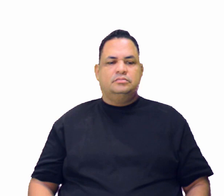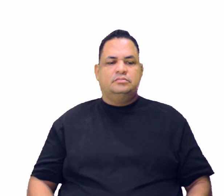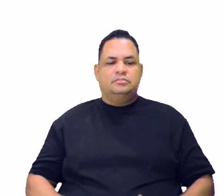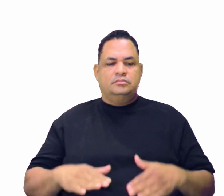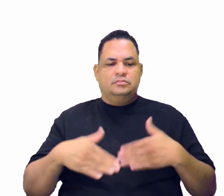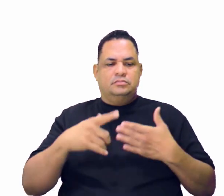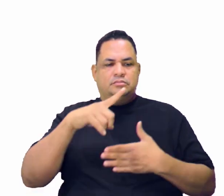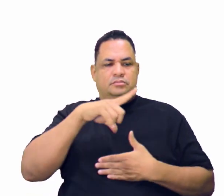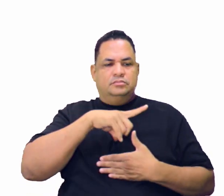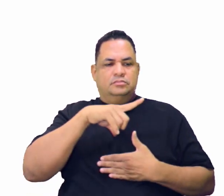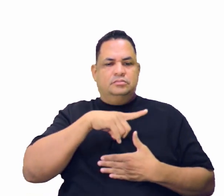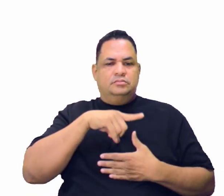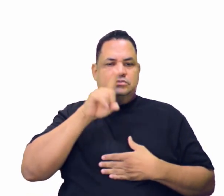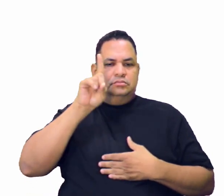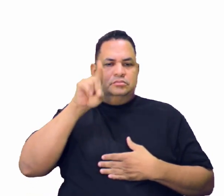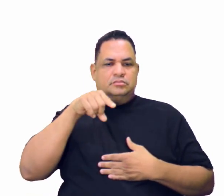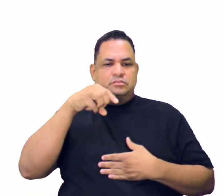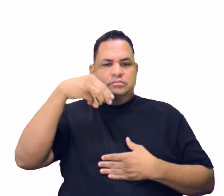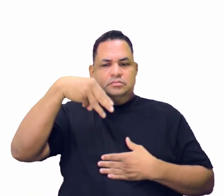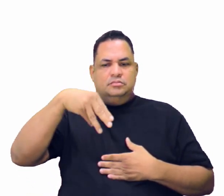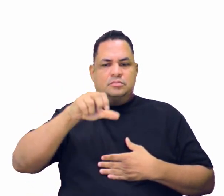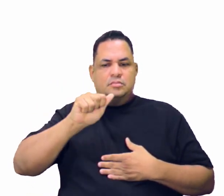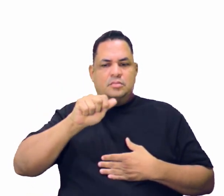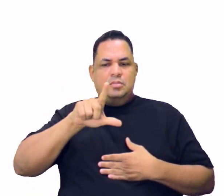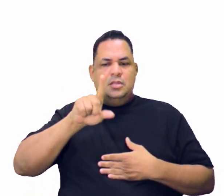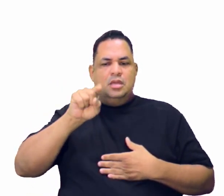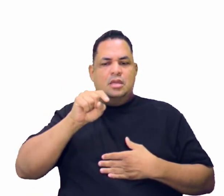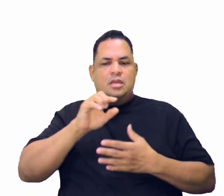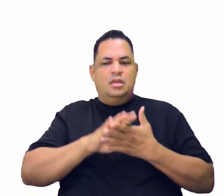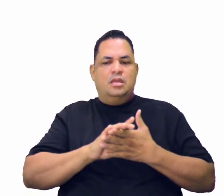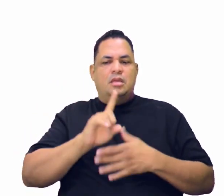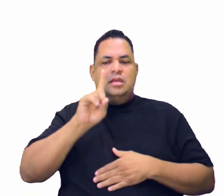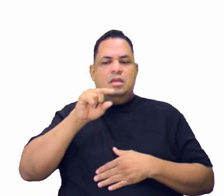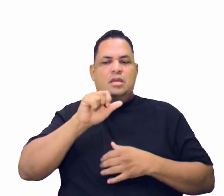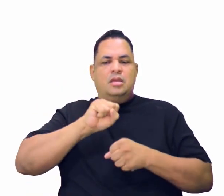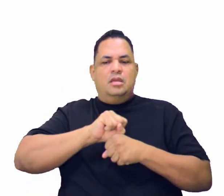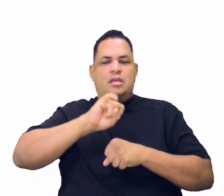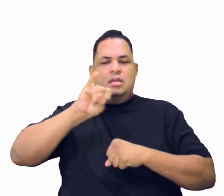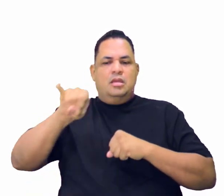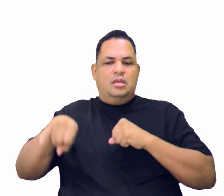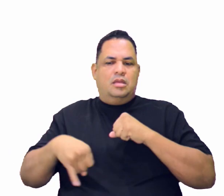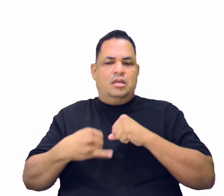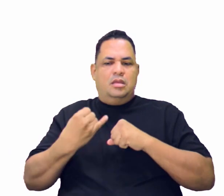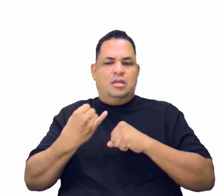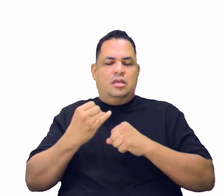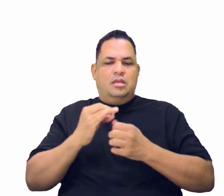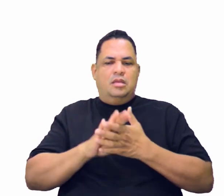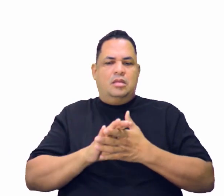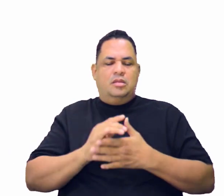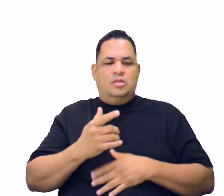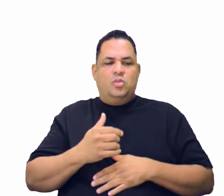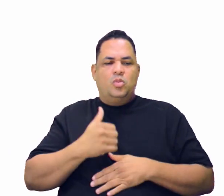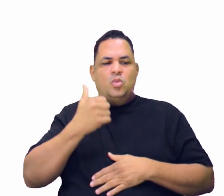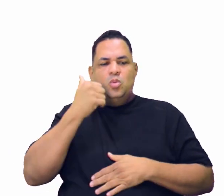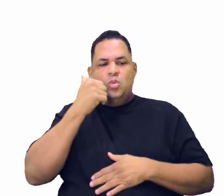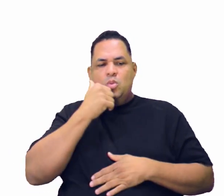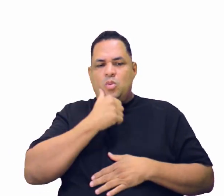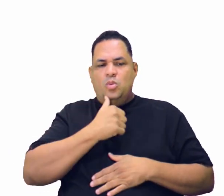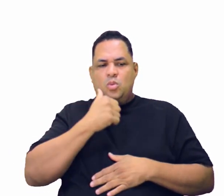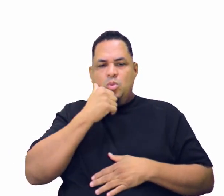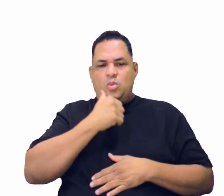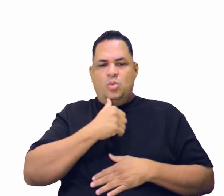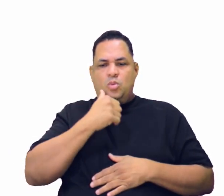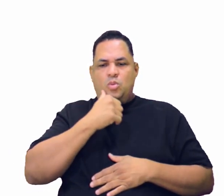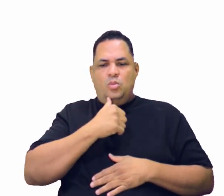Então quando for acentuado, já sabe que é adjetivo. Tá bom? Um adjetivo do gênero,